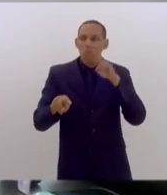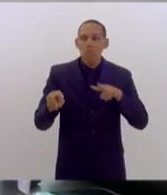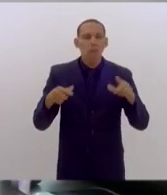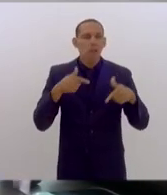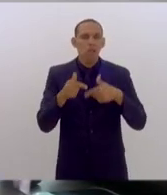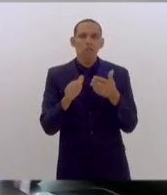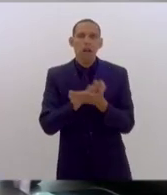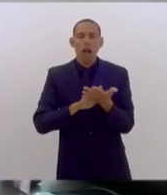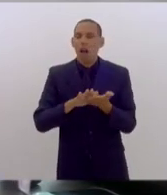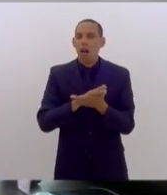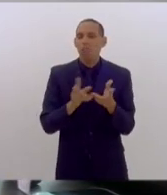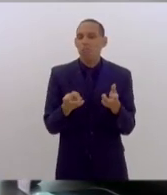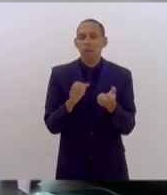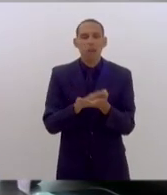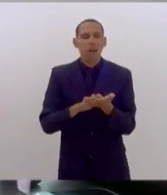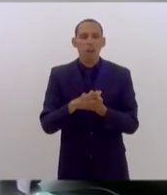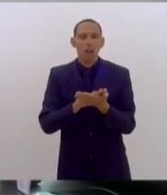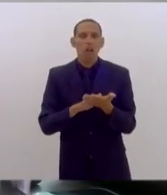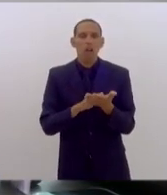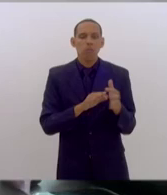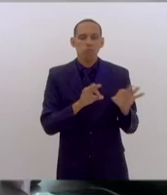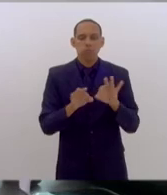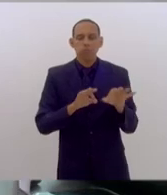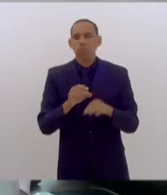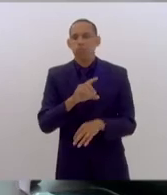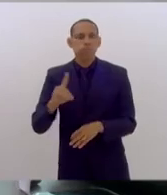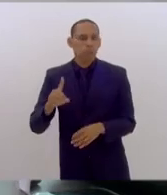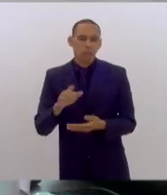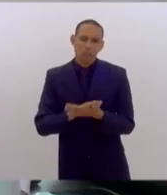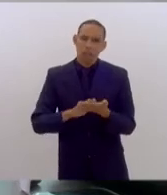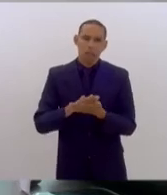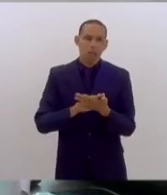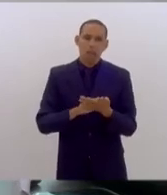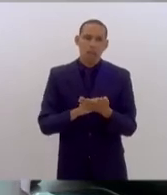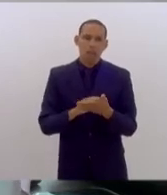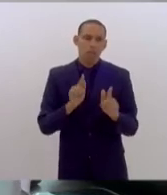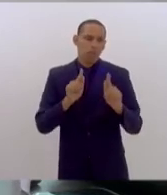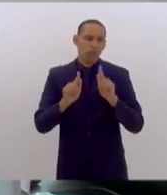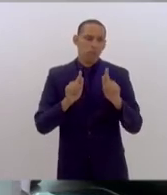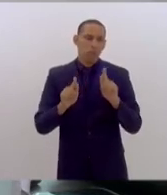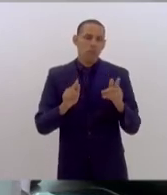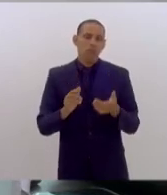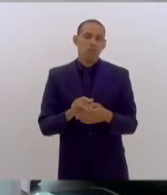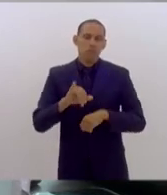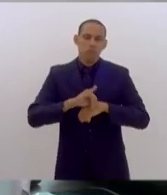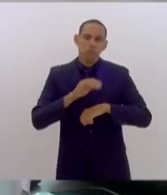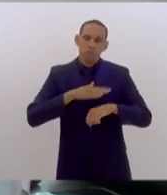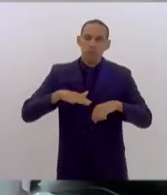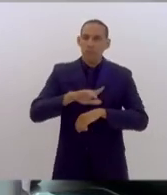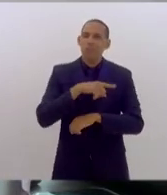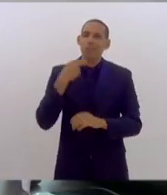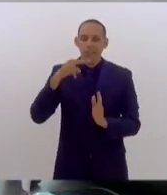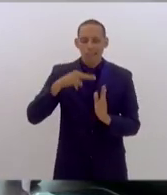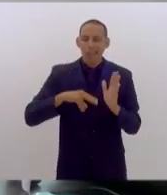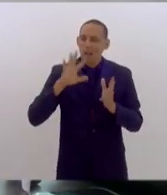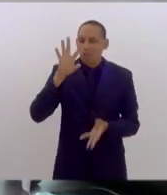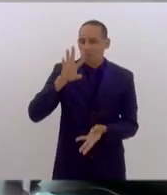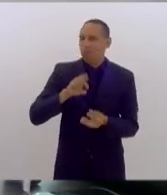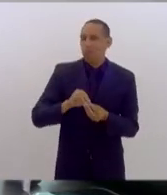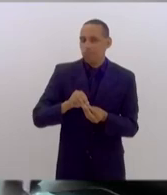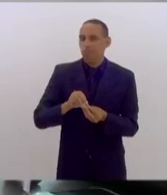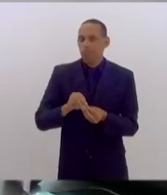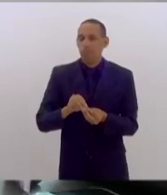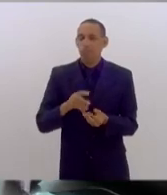como Instância a coordenadora articuladora da governança Metropolitana então assim como a gente combinou uma leitura uma apresentação muito